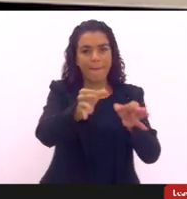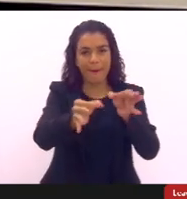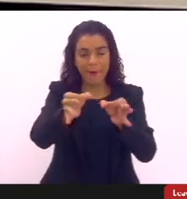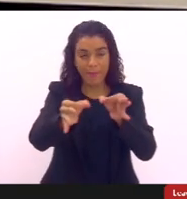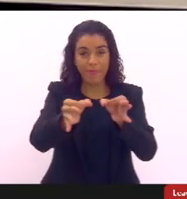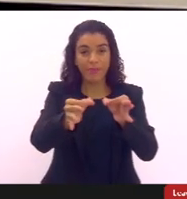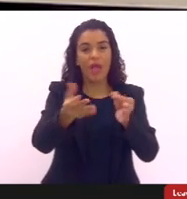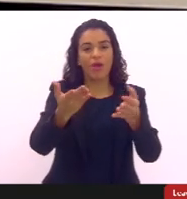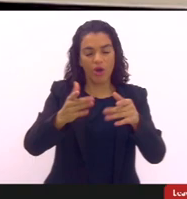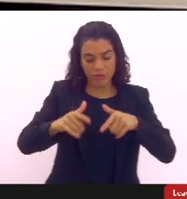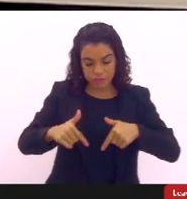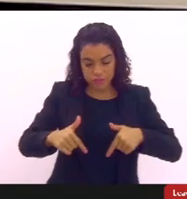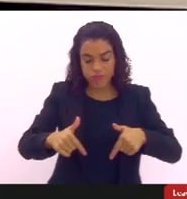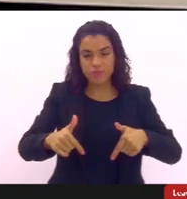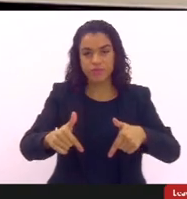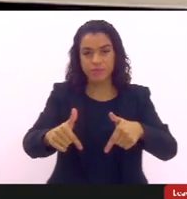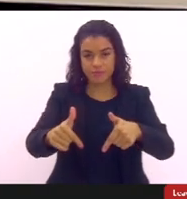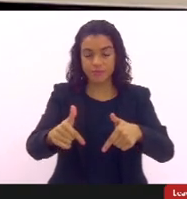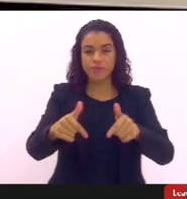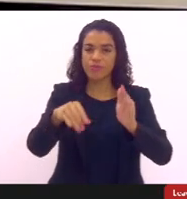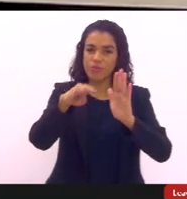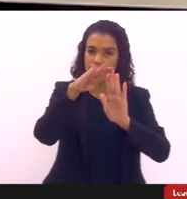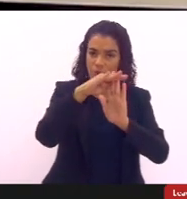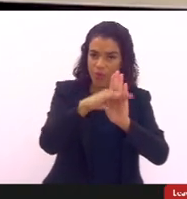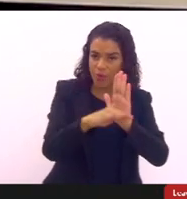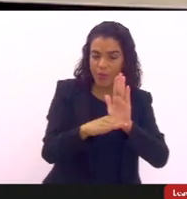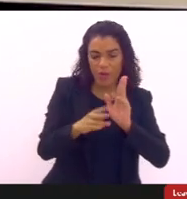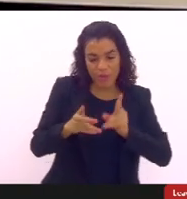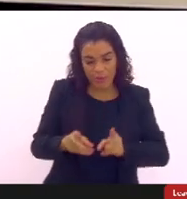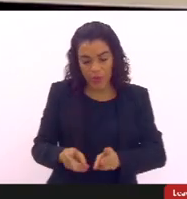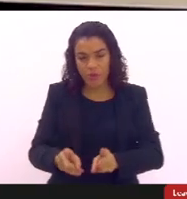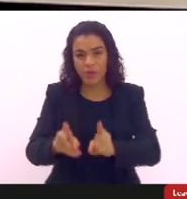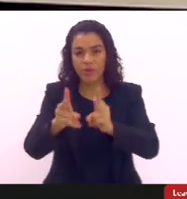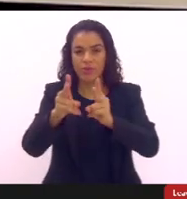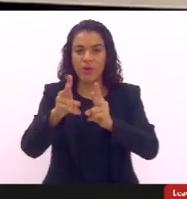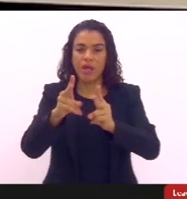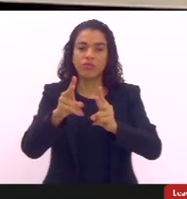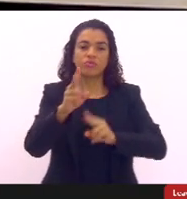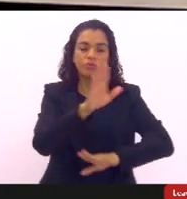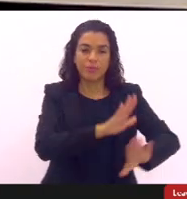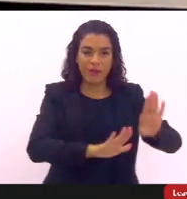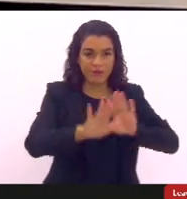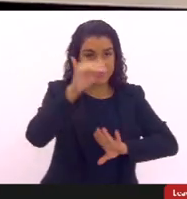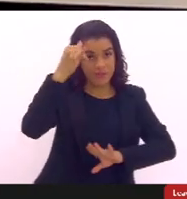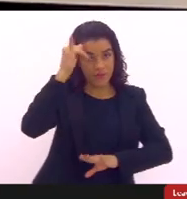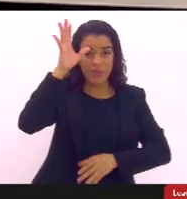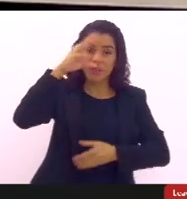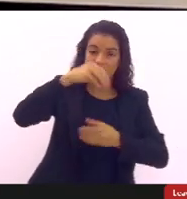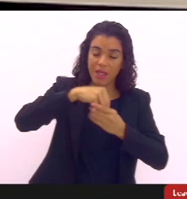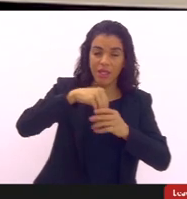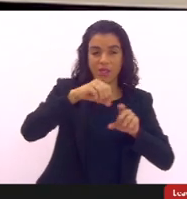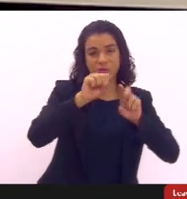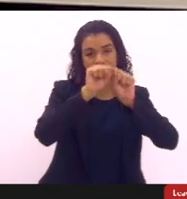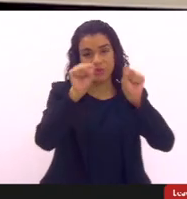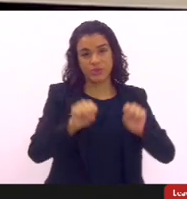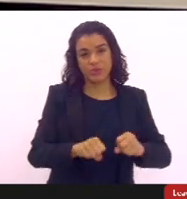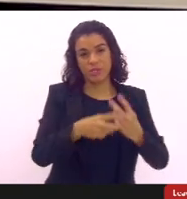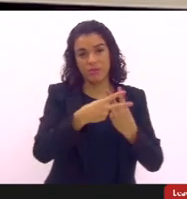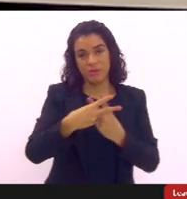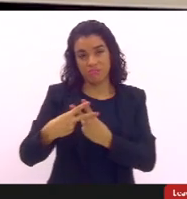avançarmos efetivamente, né, num programa continuado de enfrentamento da tuberculose na prisão que possa